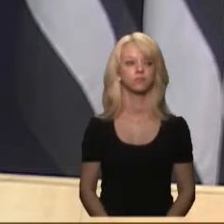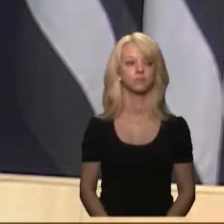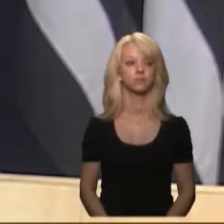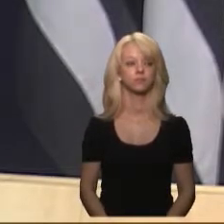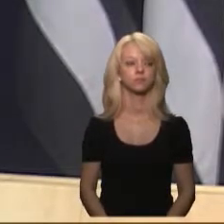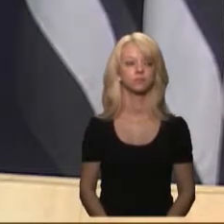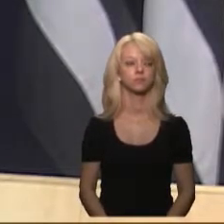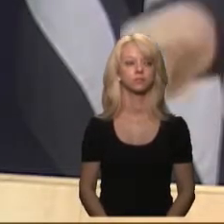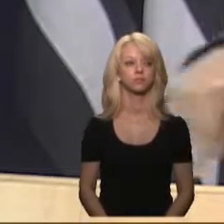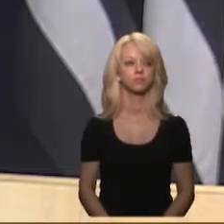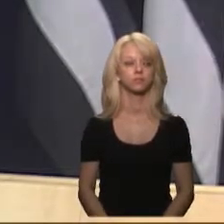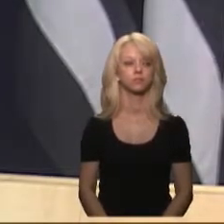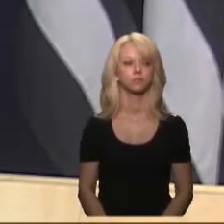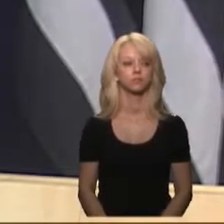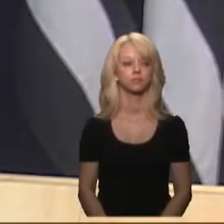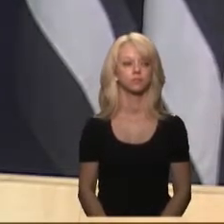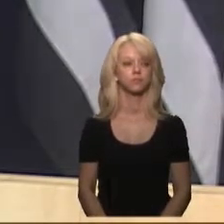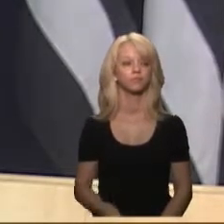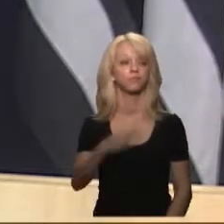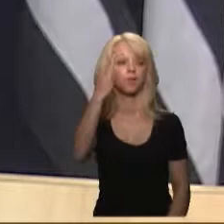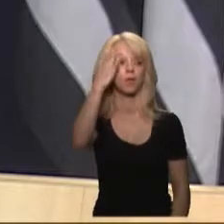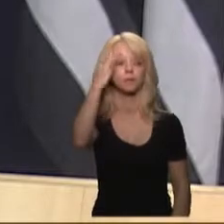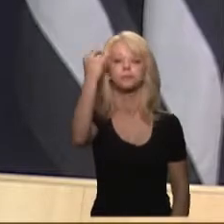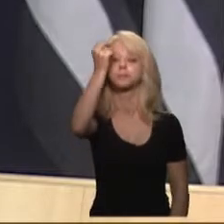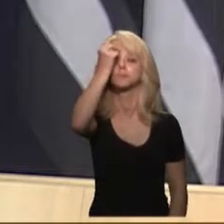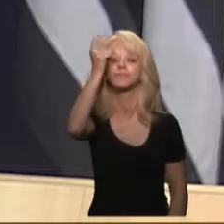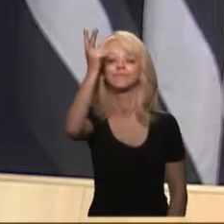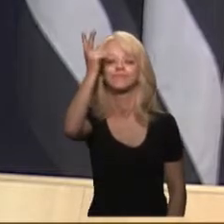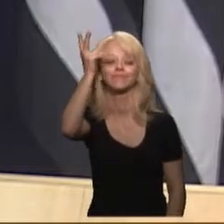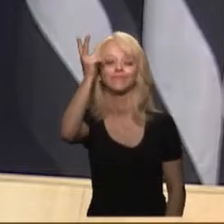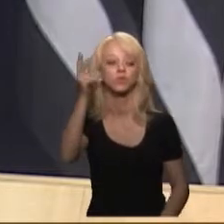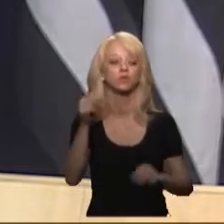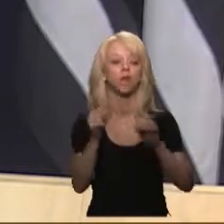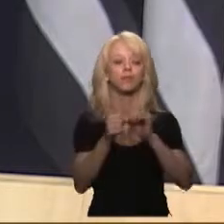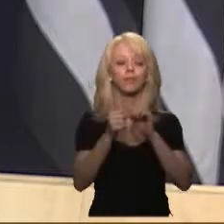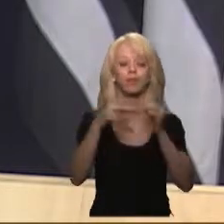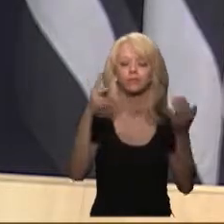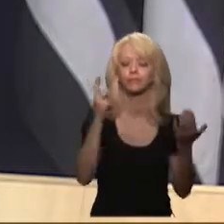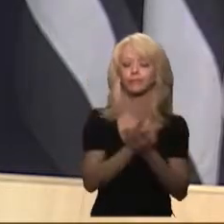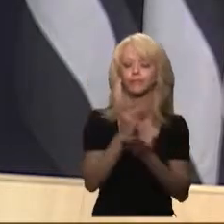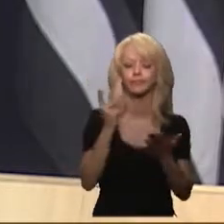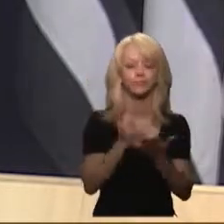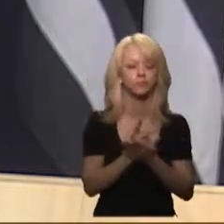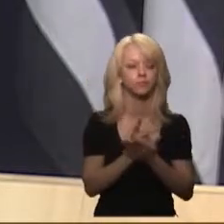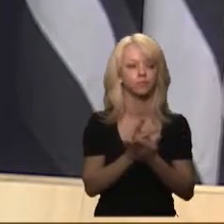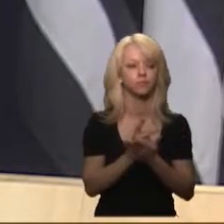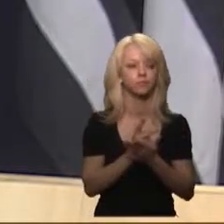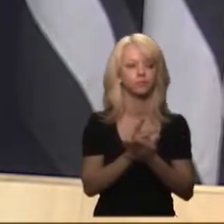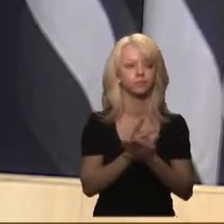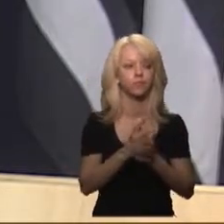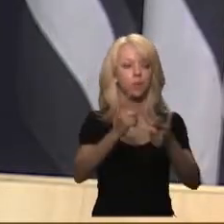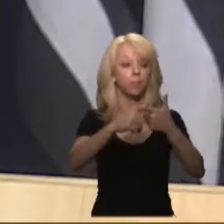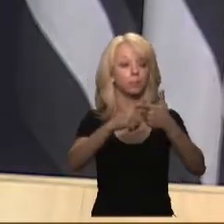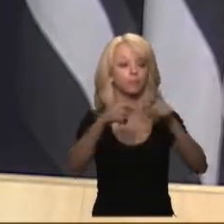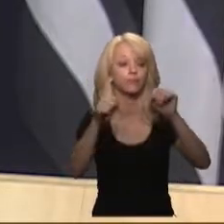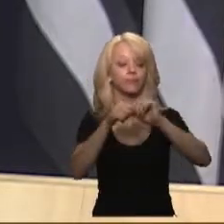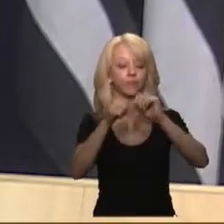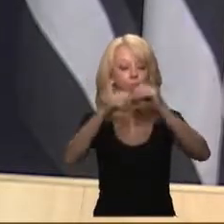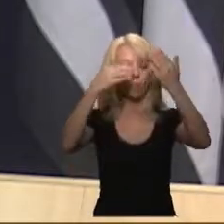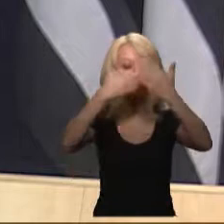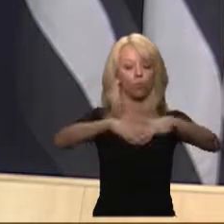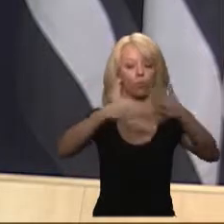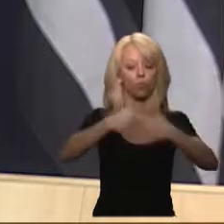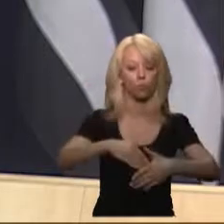para fazer pagamento de folha, para pagar dívida, e nunca chama, porque lá ele nunca mais coloca lá